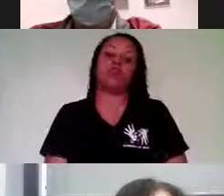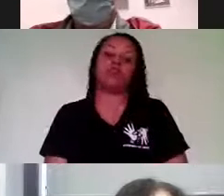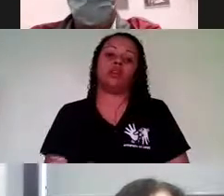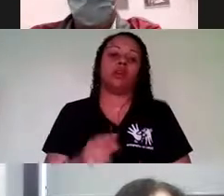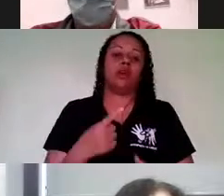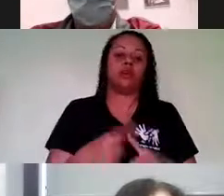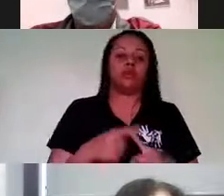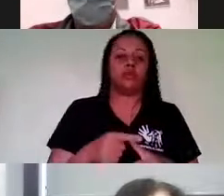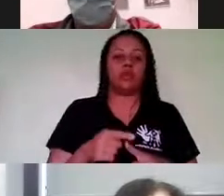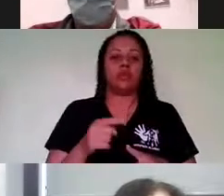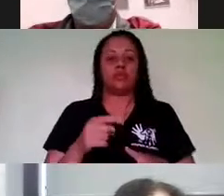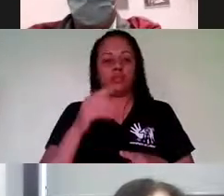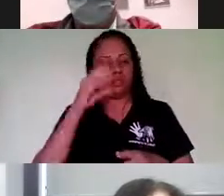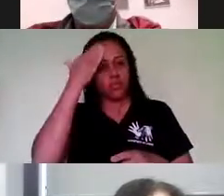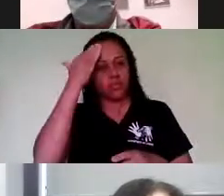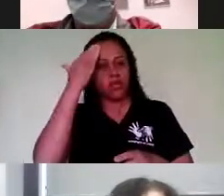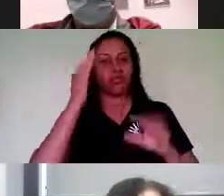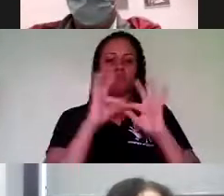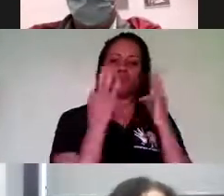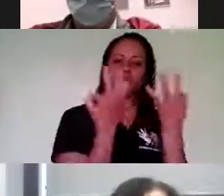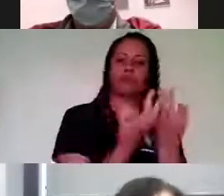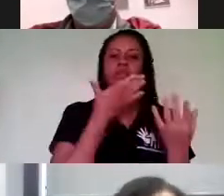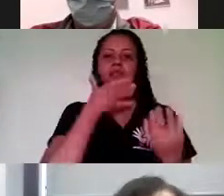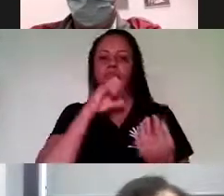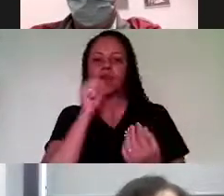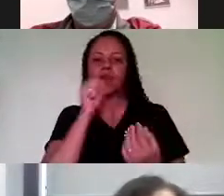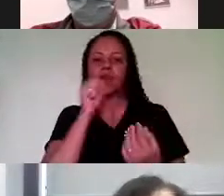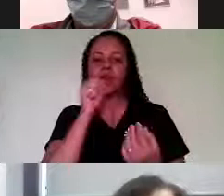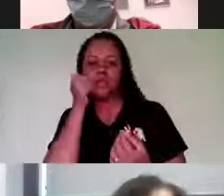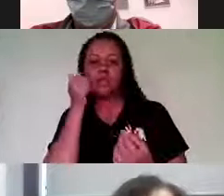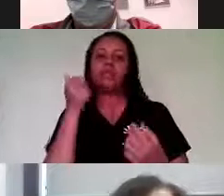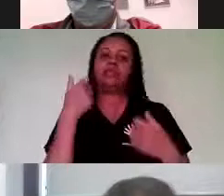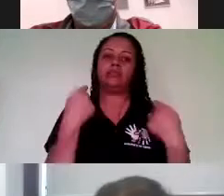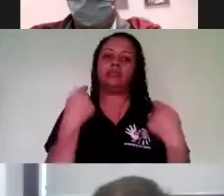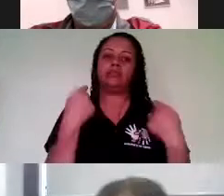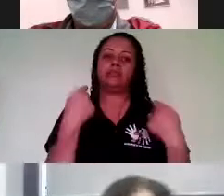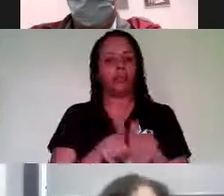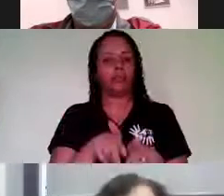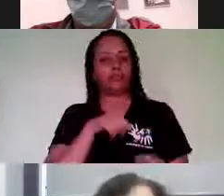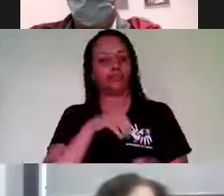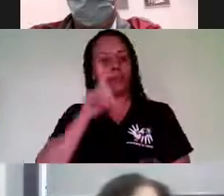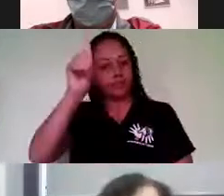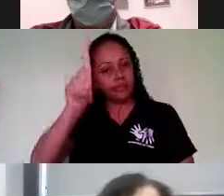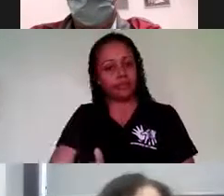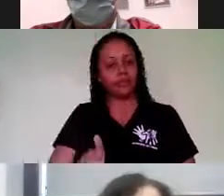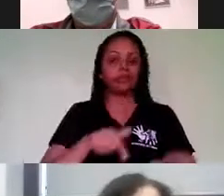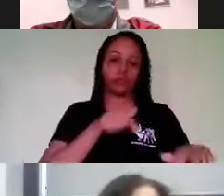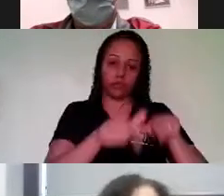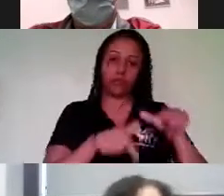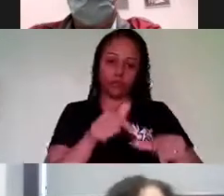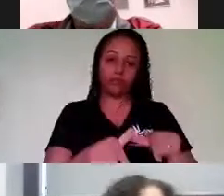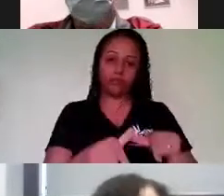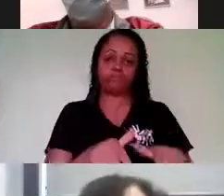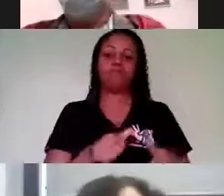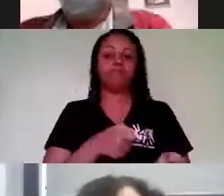parentes, familiares, pai, mãe, enfim, precisam também ter o seu direito, né, ao trabalho garantido, mas para isso